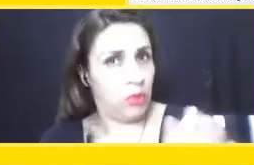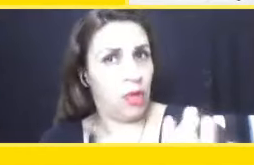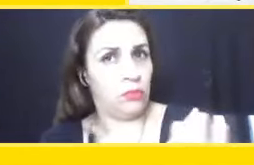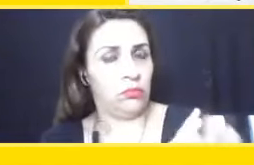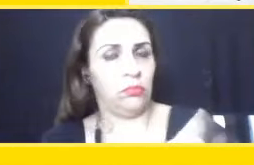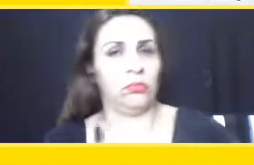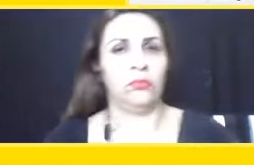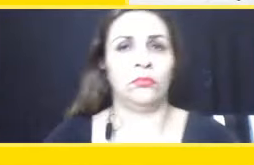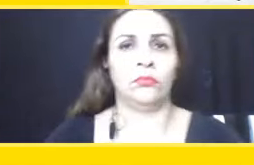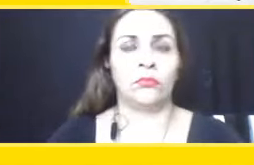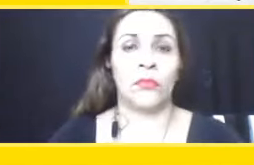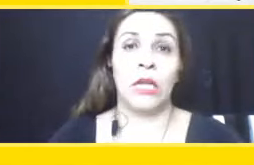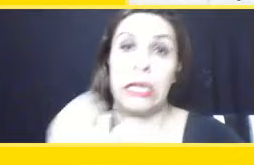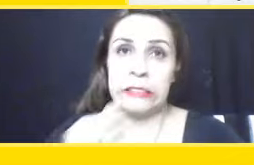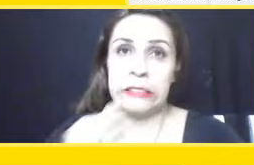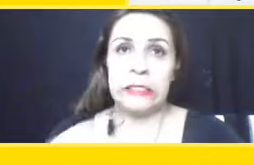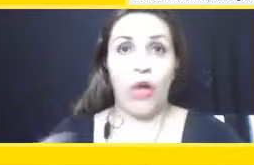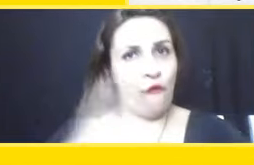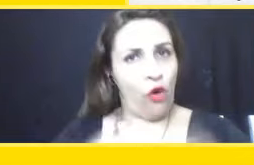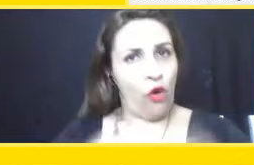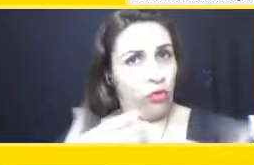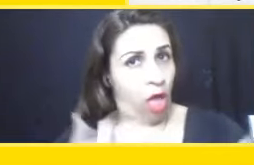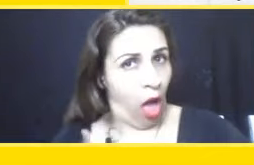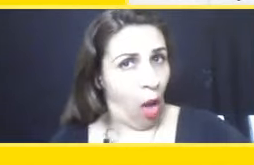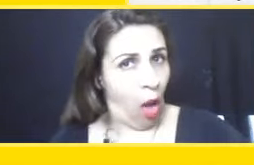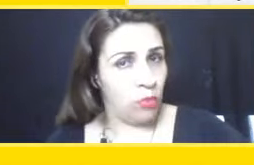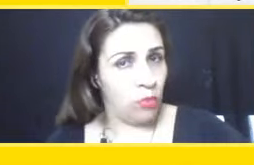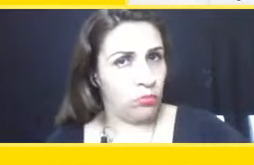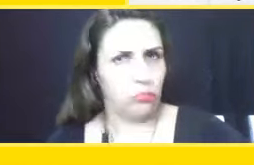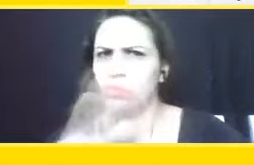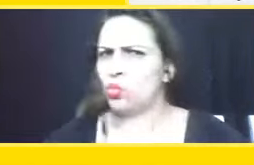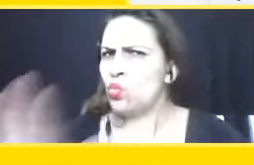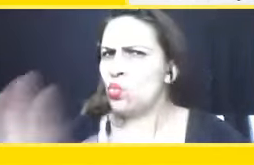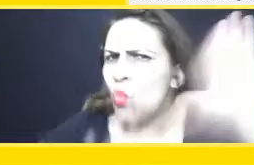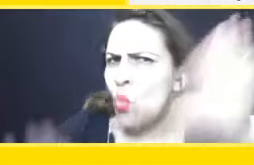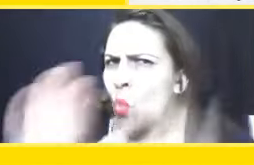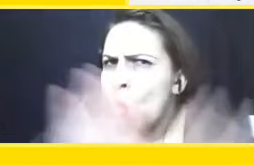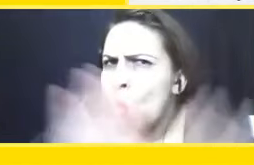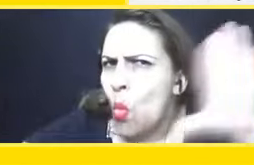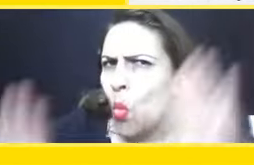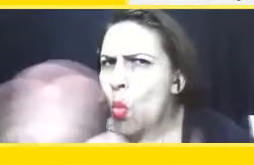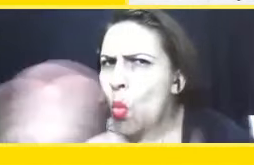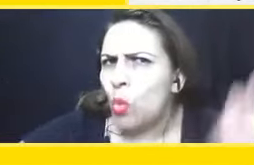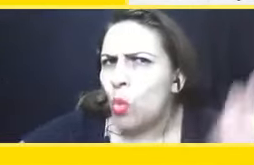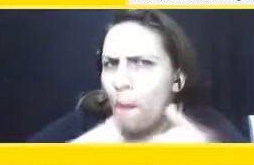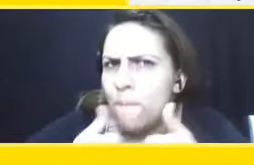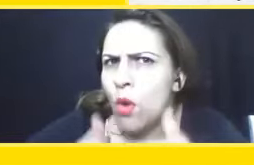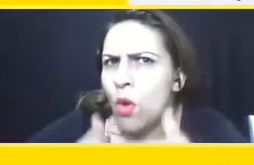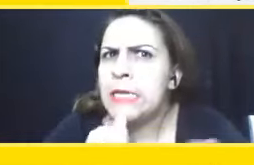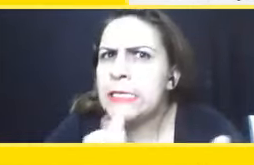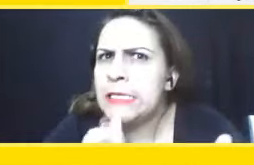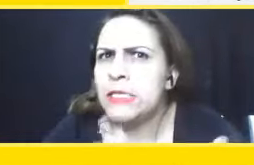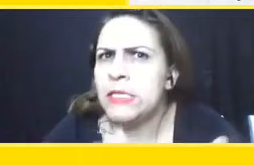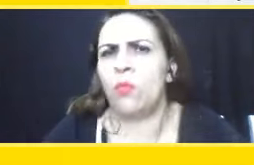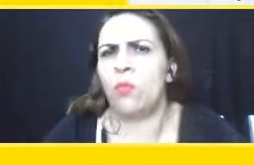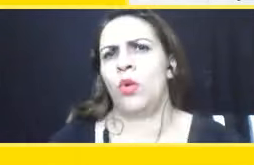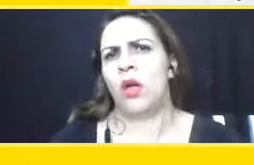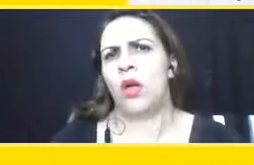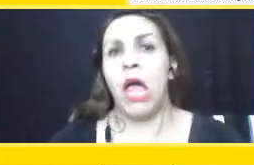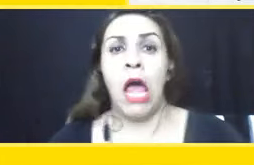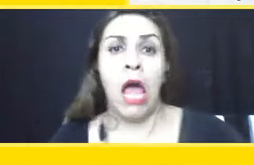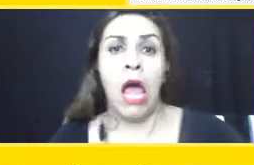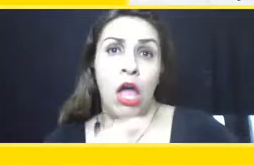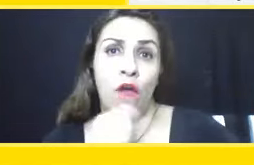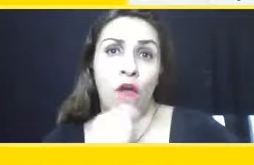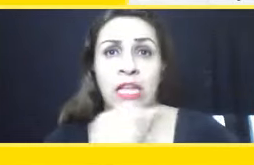o retorno às aulas com todos os cuidados possíveis, como por exemplo estava sendo proposto, você fazer